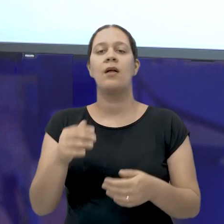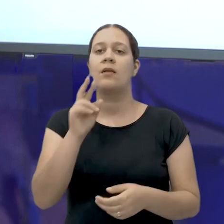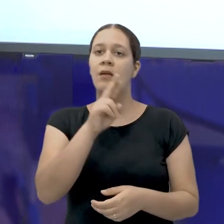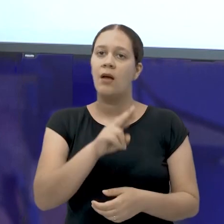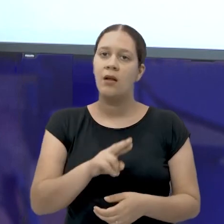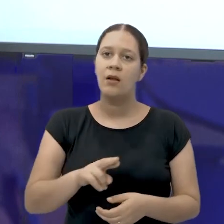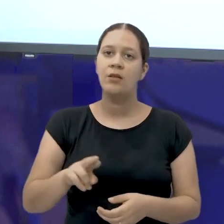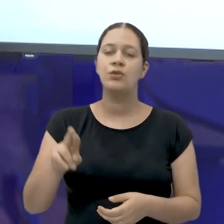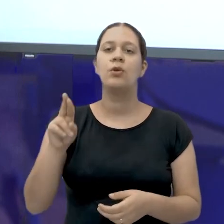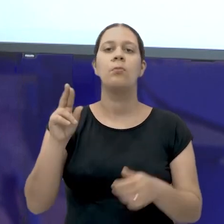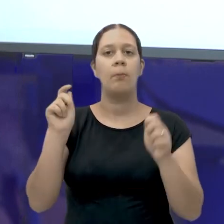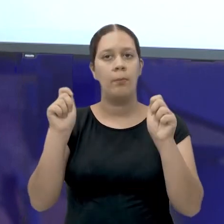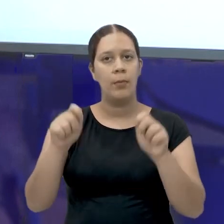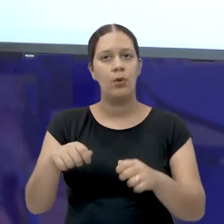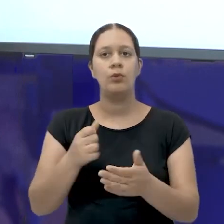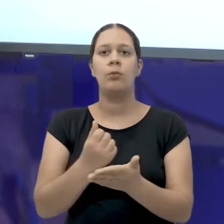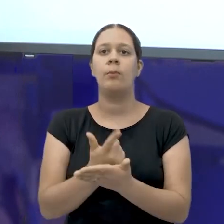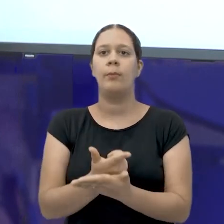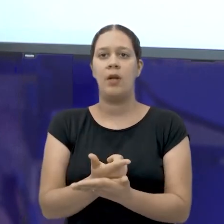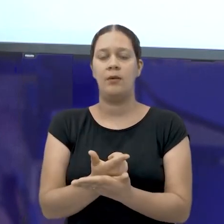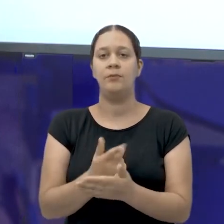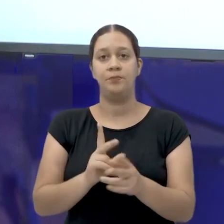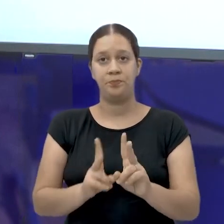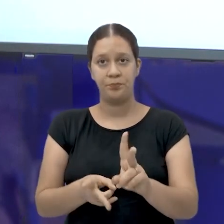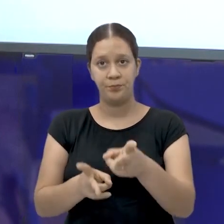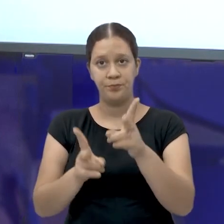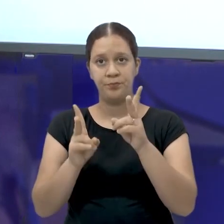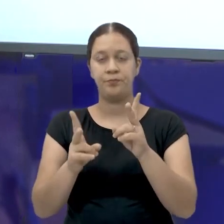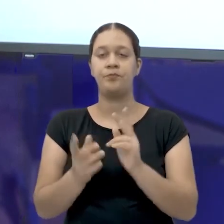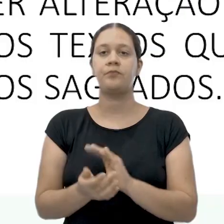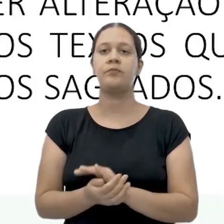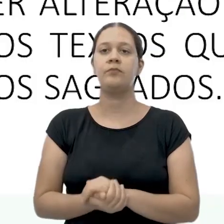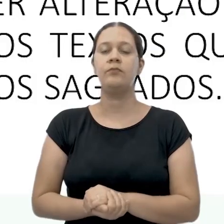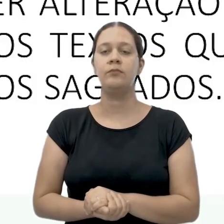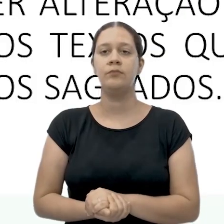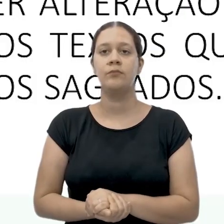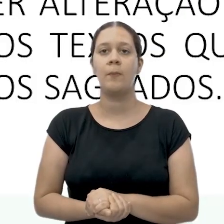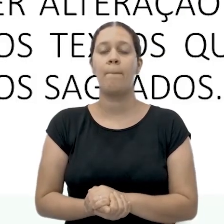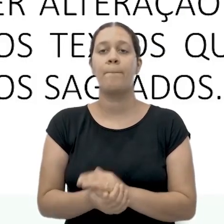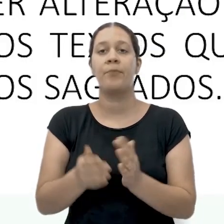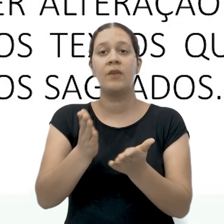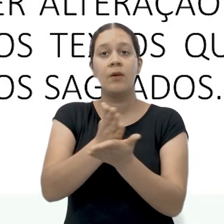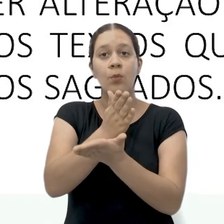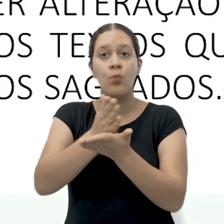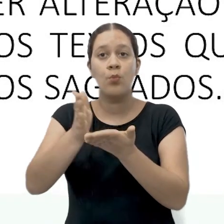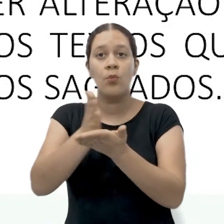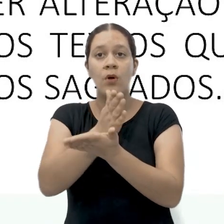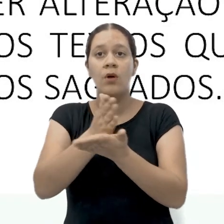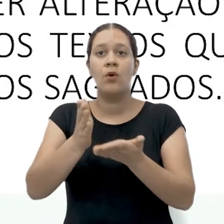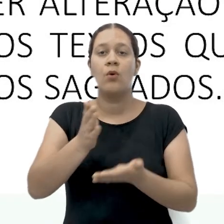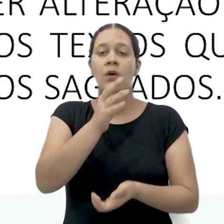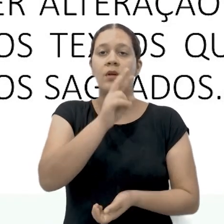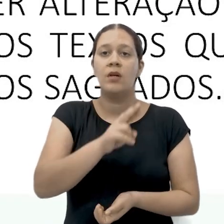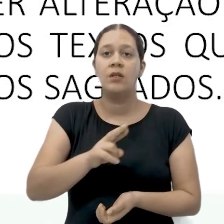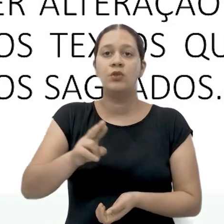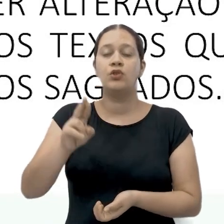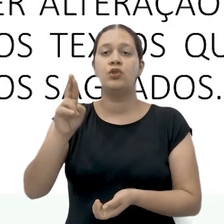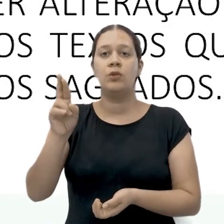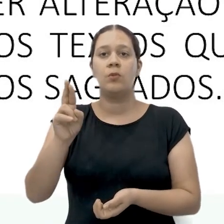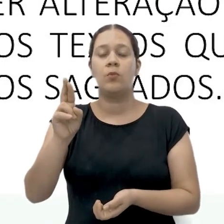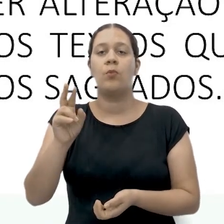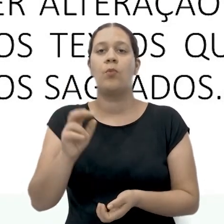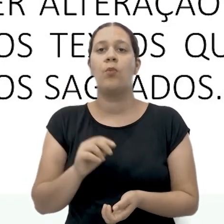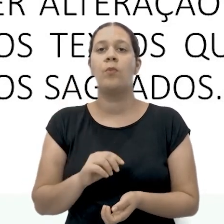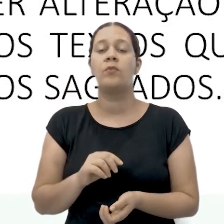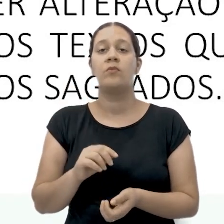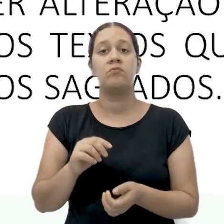daquela expressão religiosa. Vamos continuar? Olha aqui. Algumas religiões assumem que